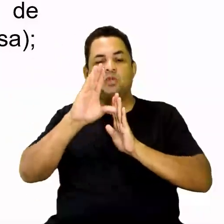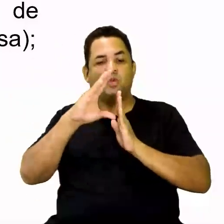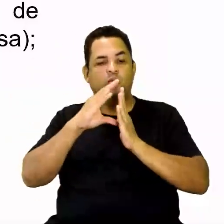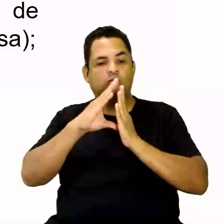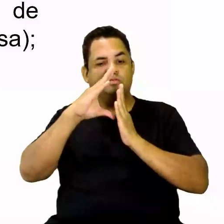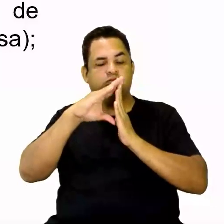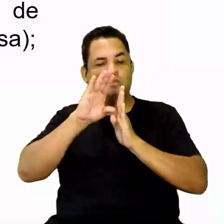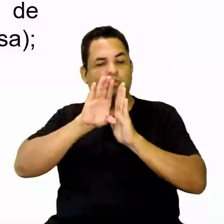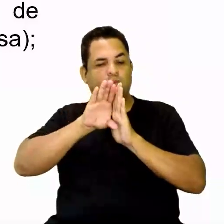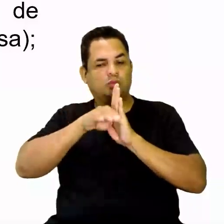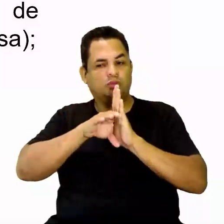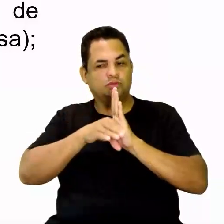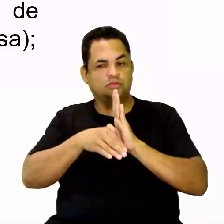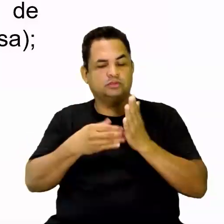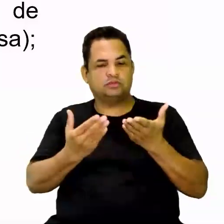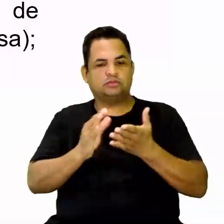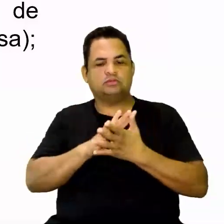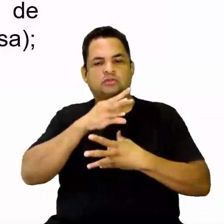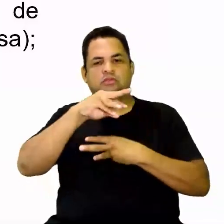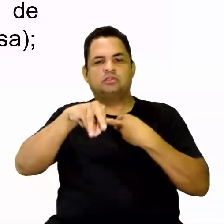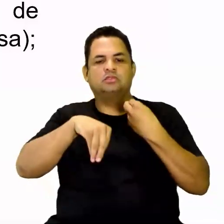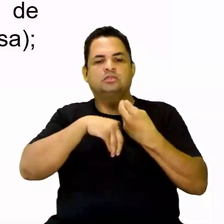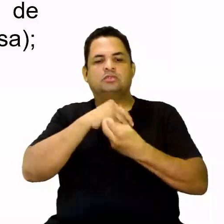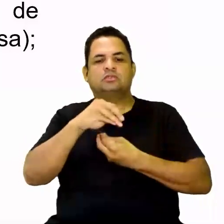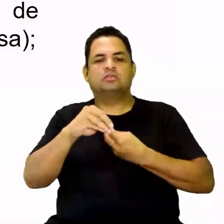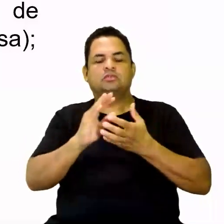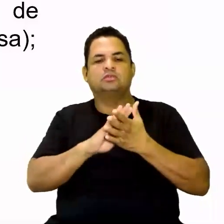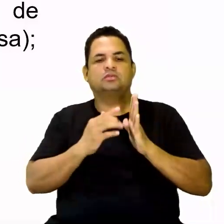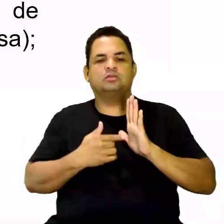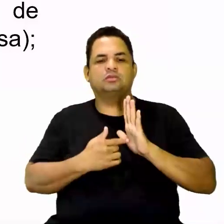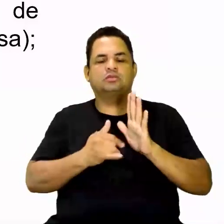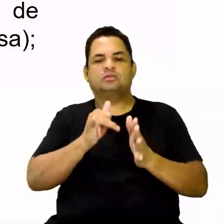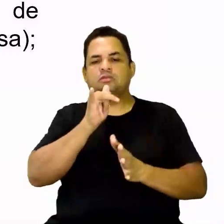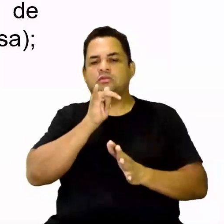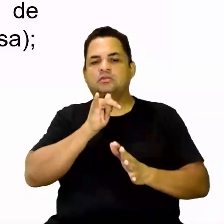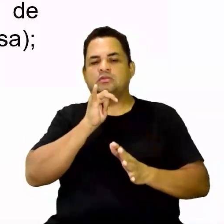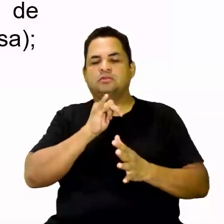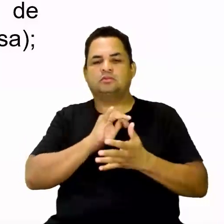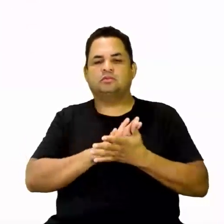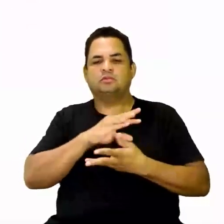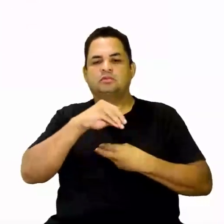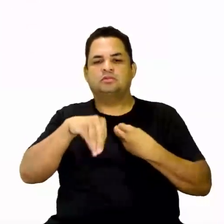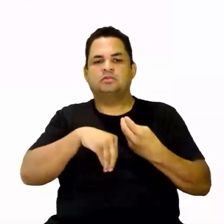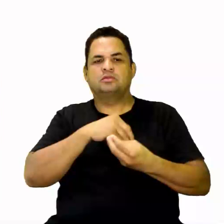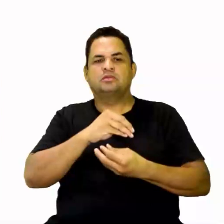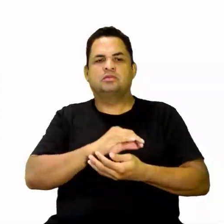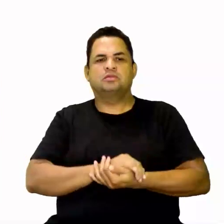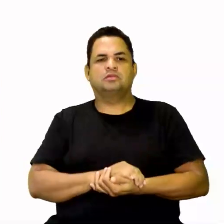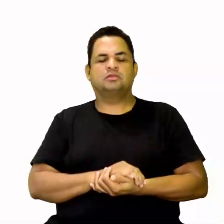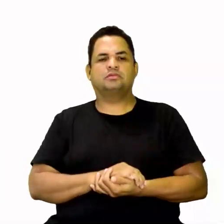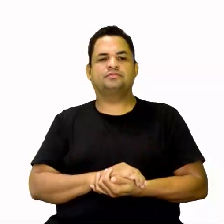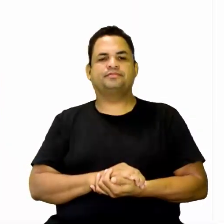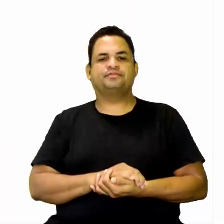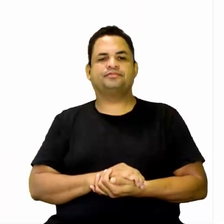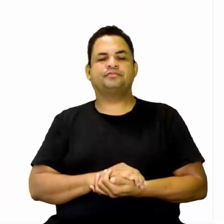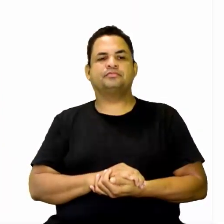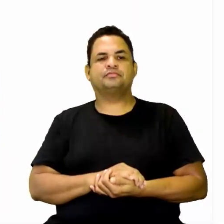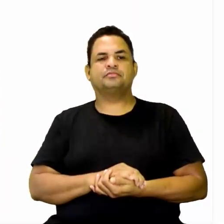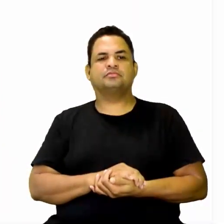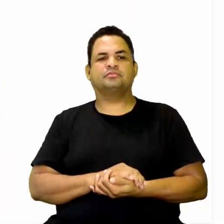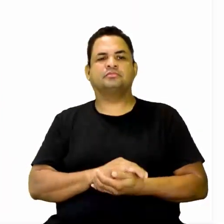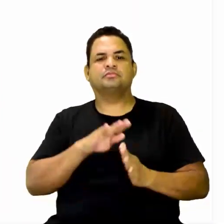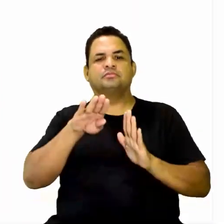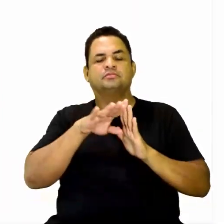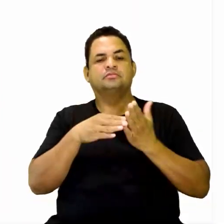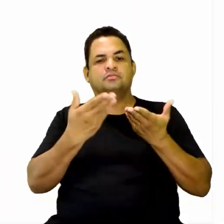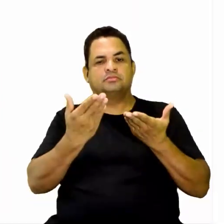que significa mistura, né? Dando para você exemplo de mistura. Na sequência, já que